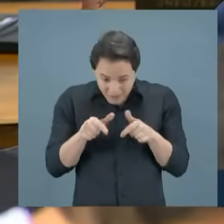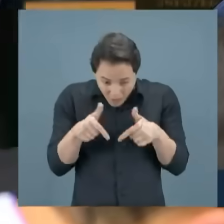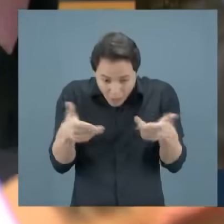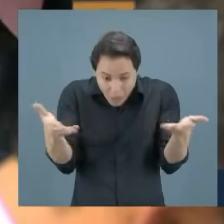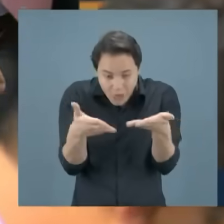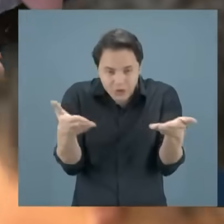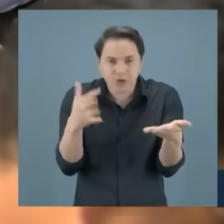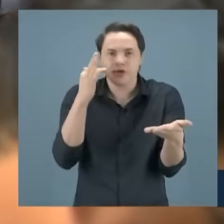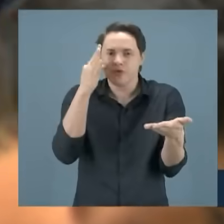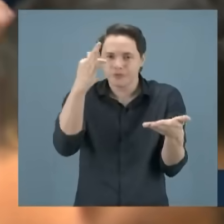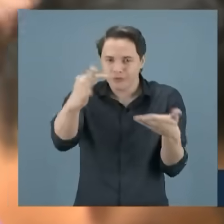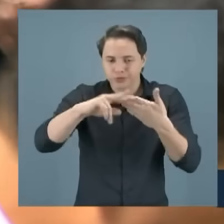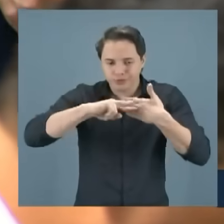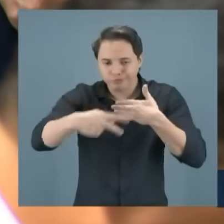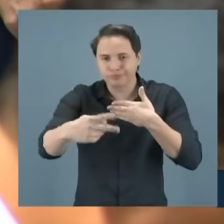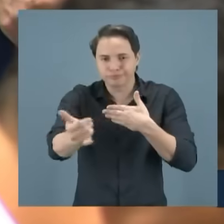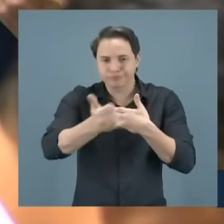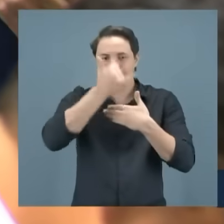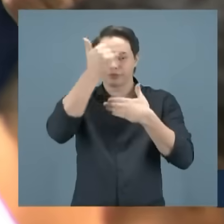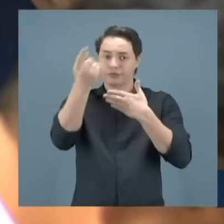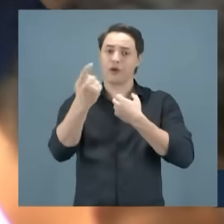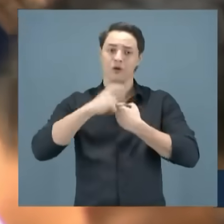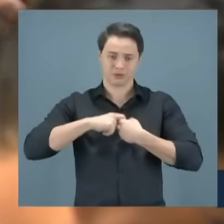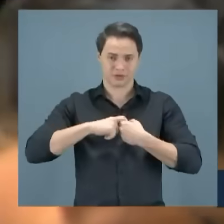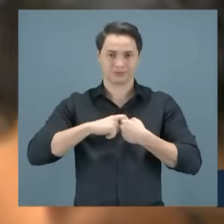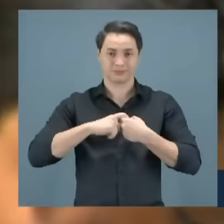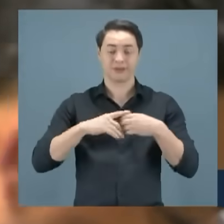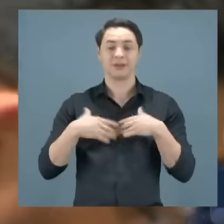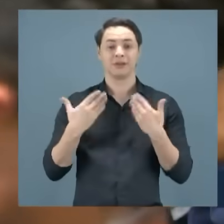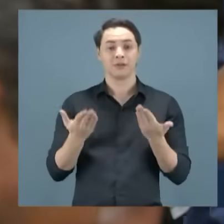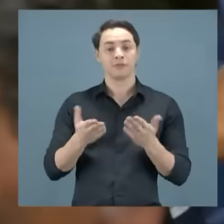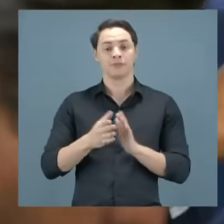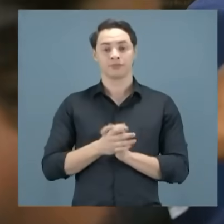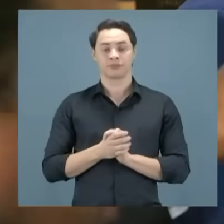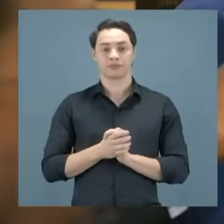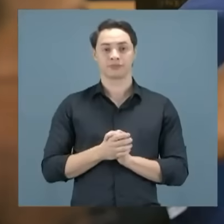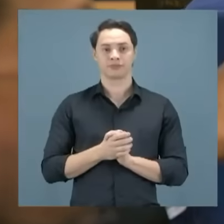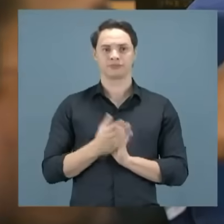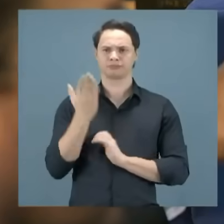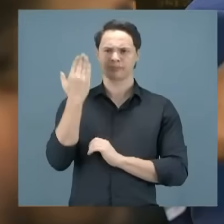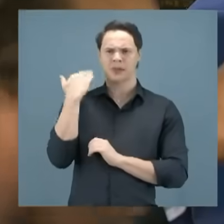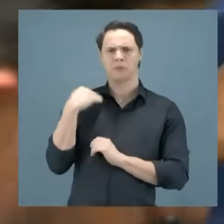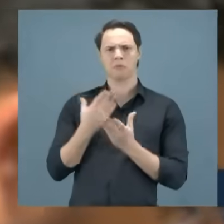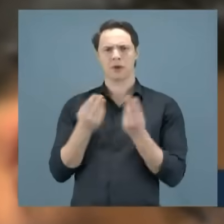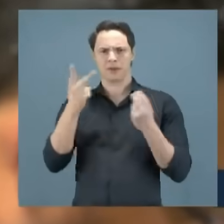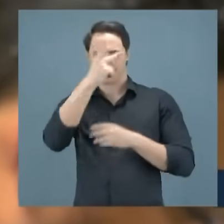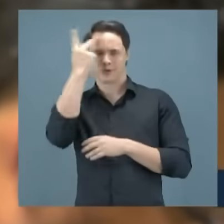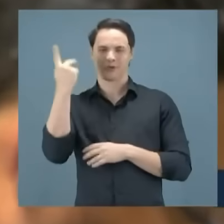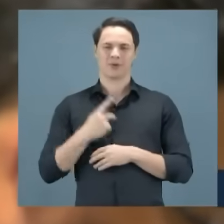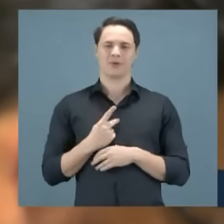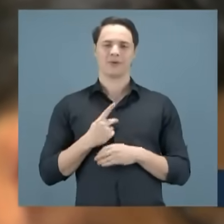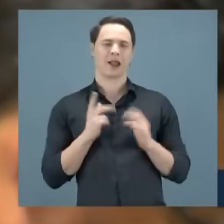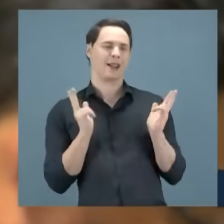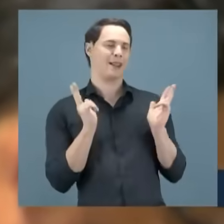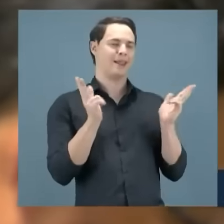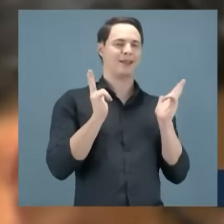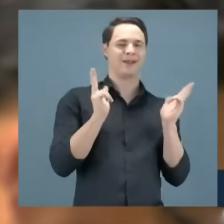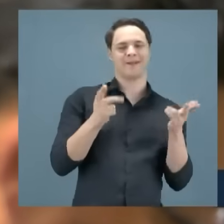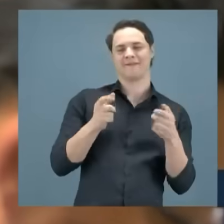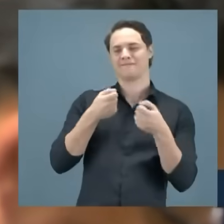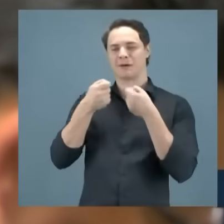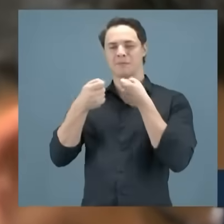semeadura. E nós tivemos aqui, nesses últimos dias, se cantando vitória, se dando entrevista